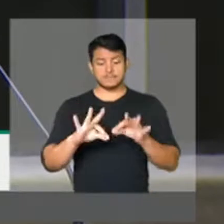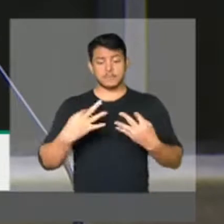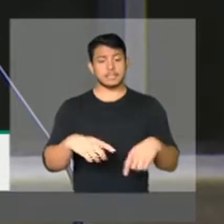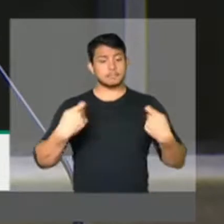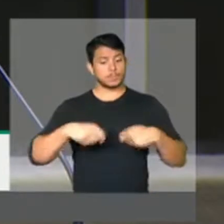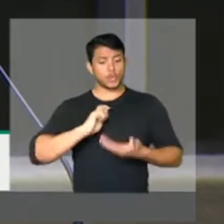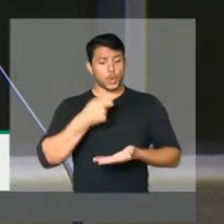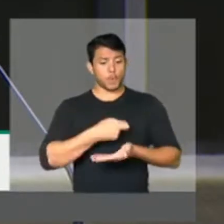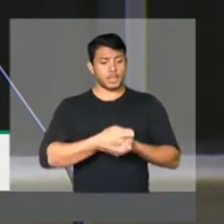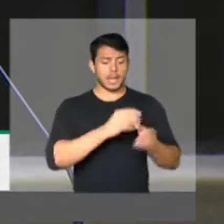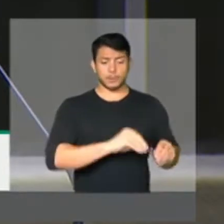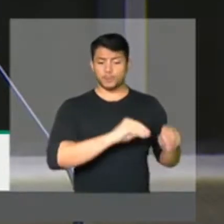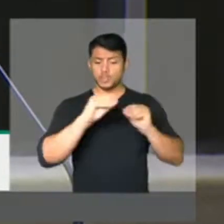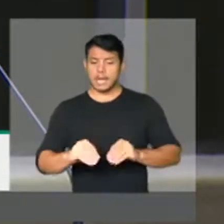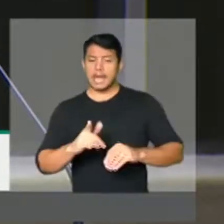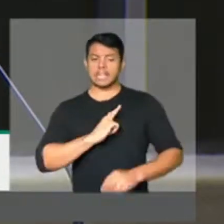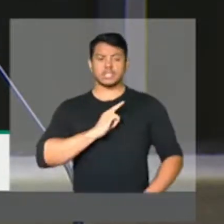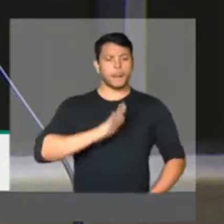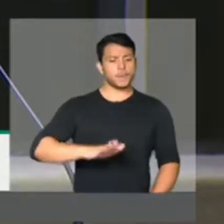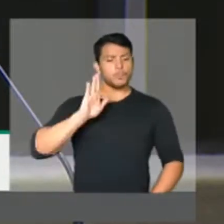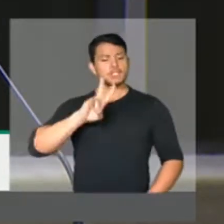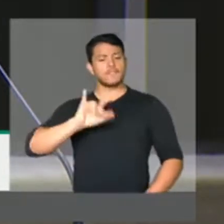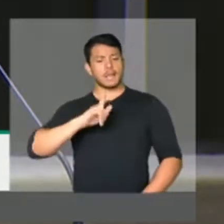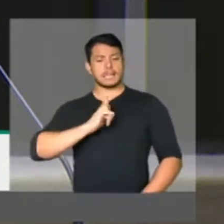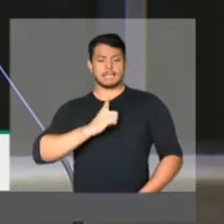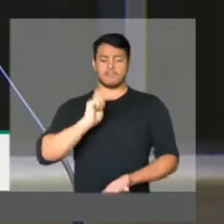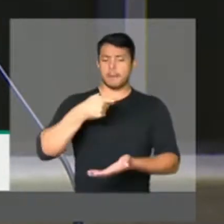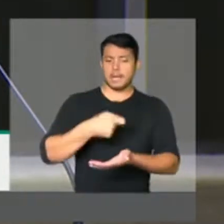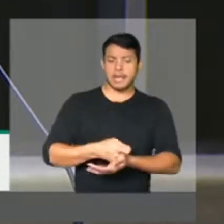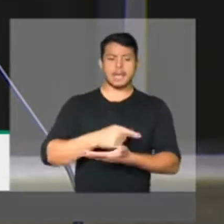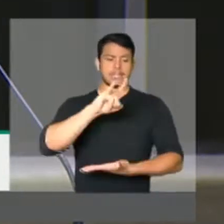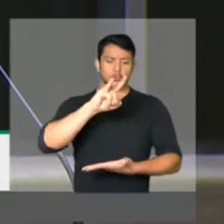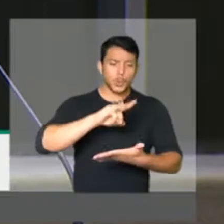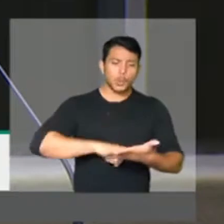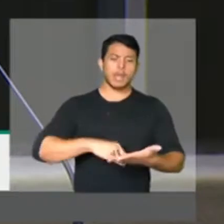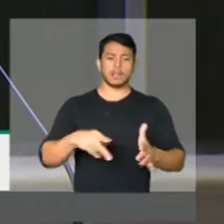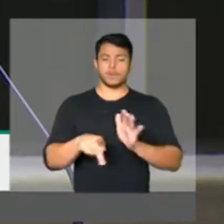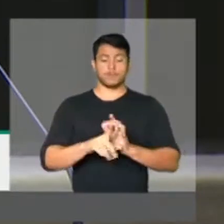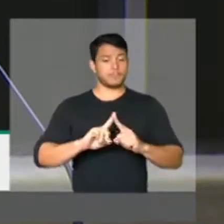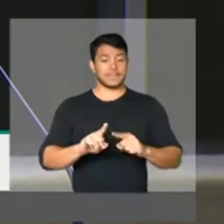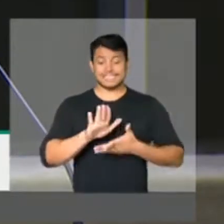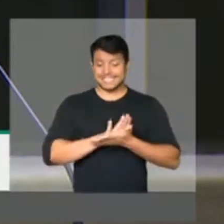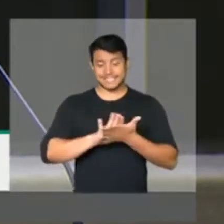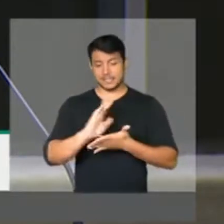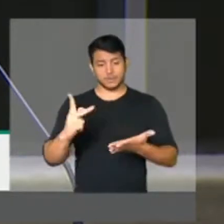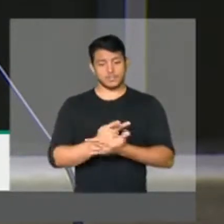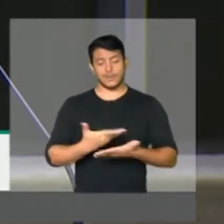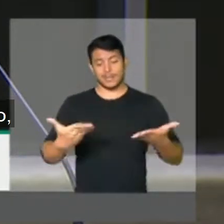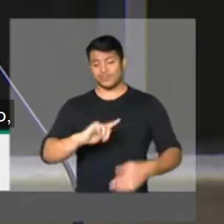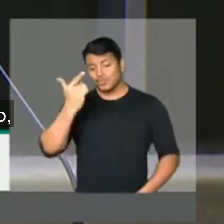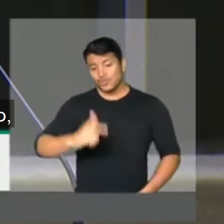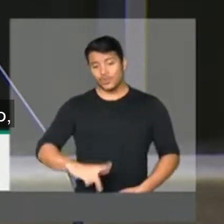com a promessa de que seriam indenizadas, de que teriam suas terras tituladas, e nada disso foi assegurado. E hoje essa história se